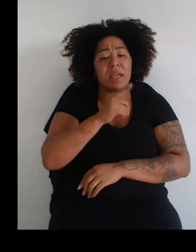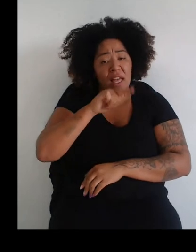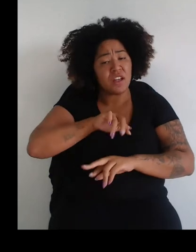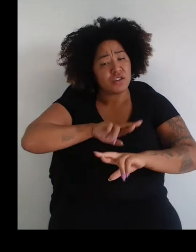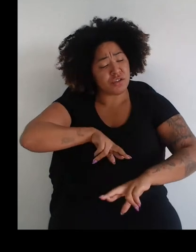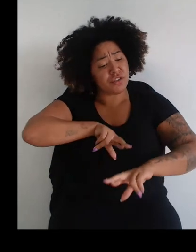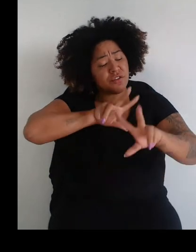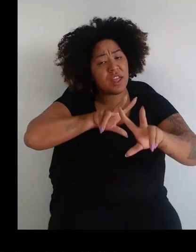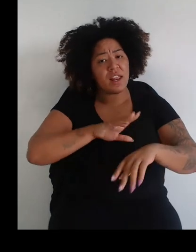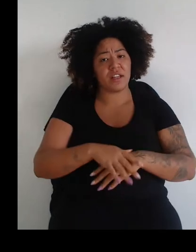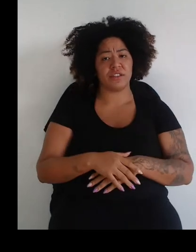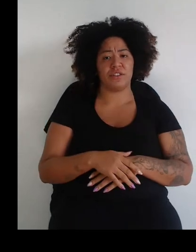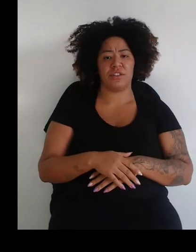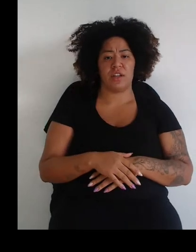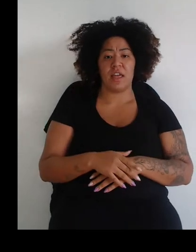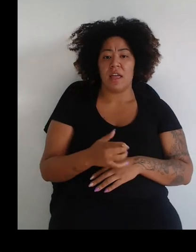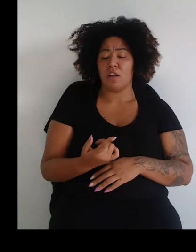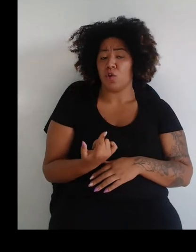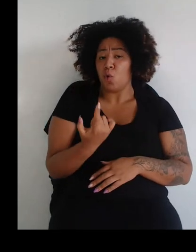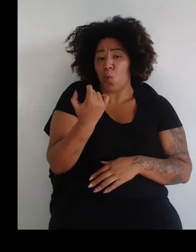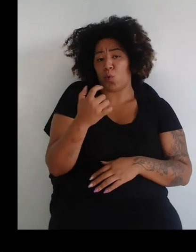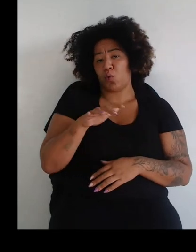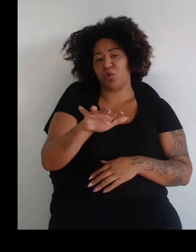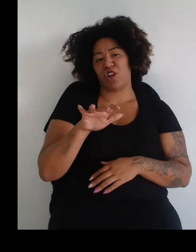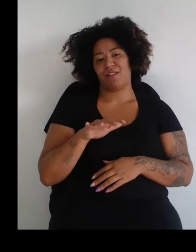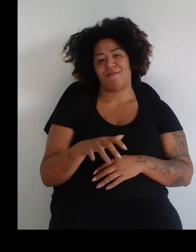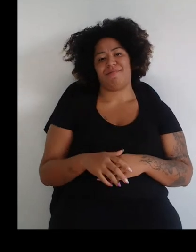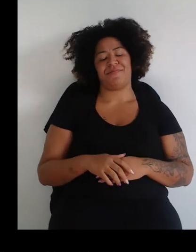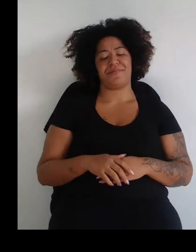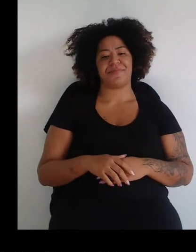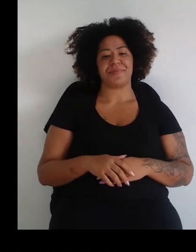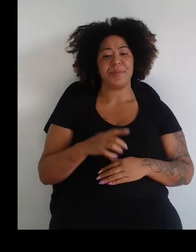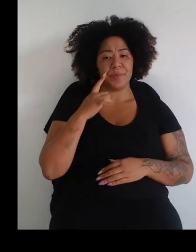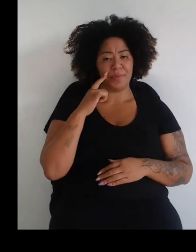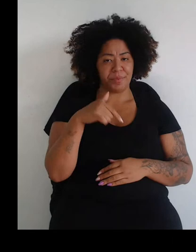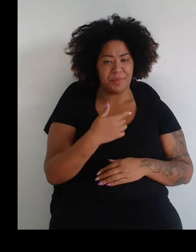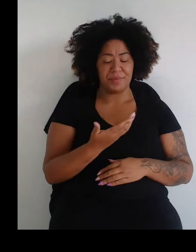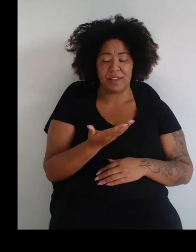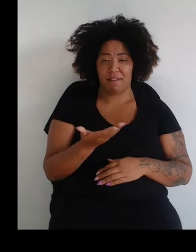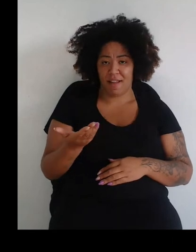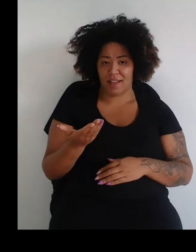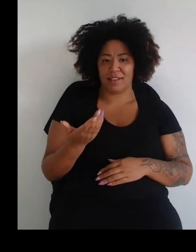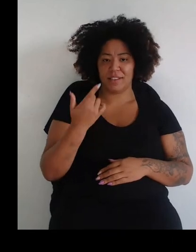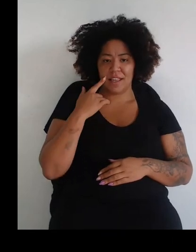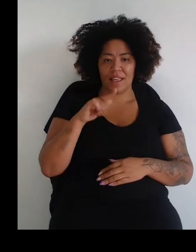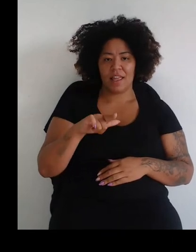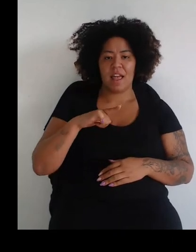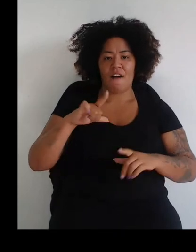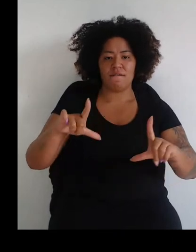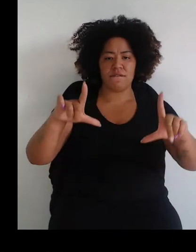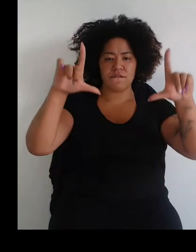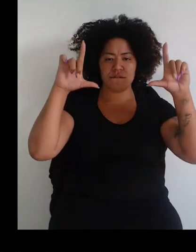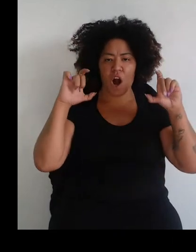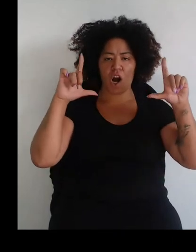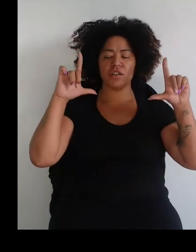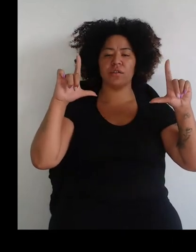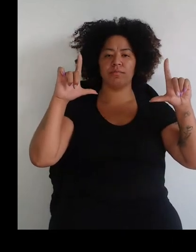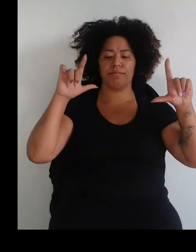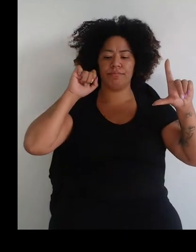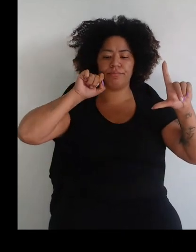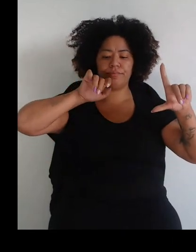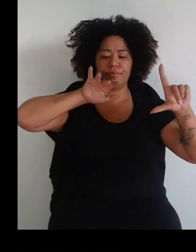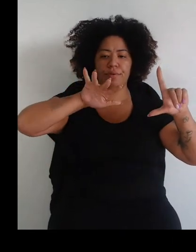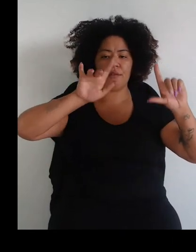em apenas um único aspecto esse outlet iluminado e autêntico encontrou forma